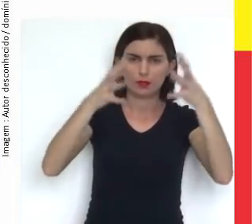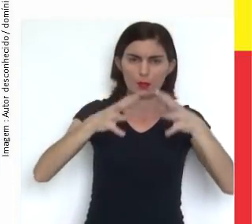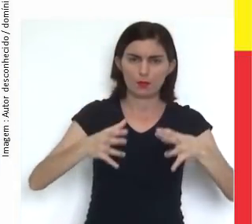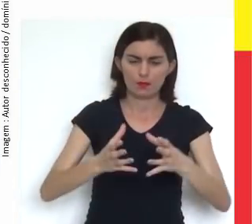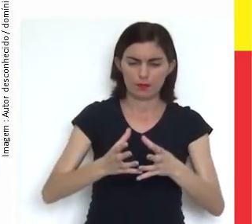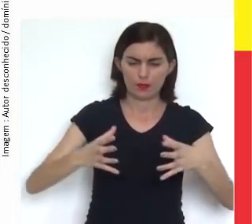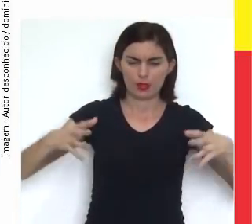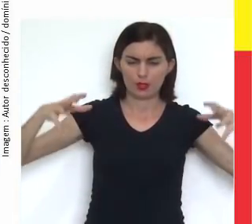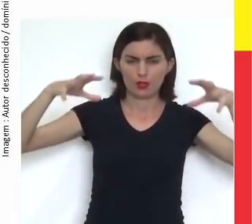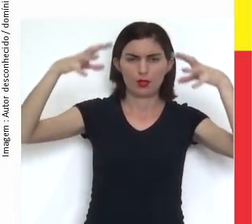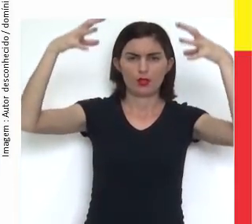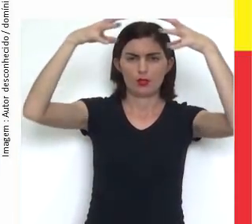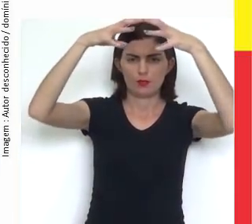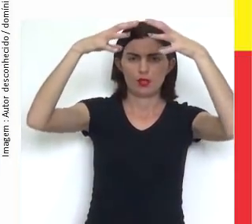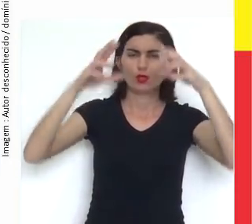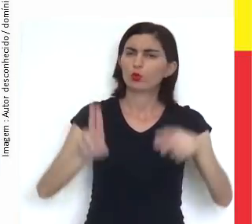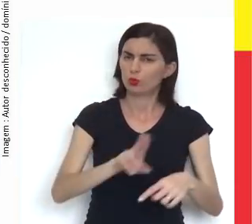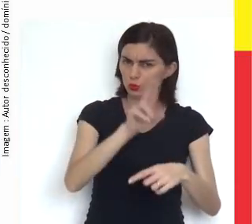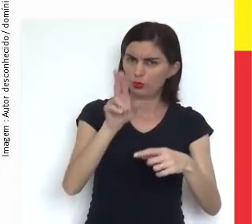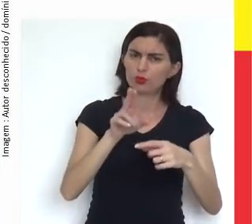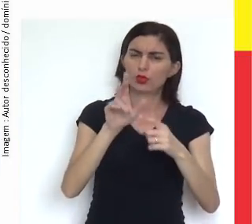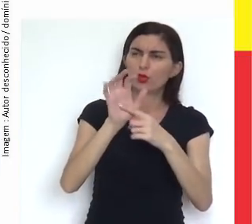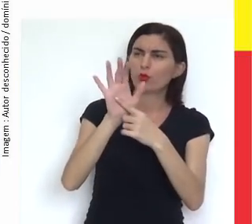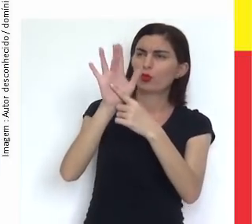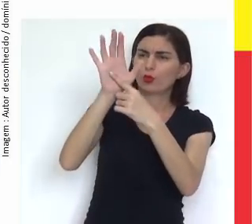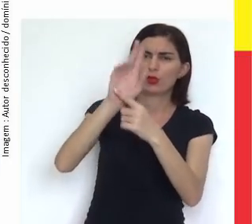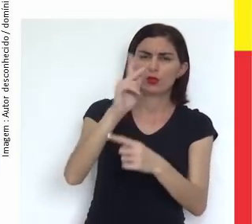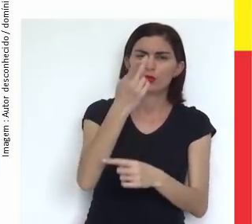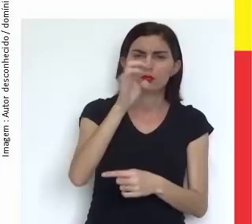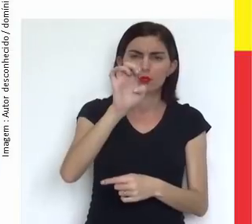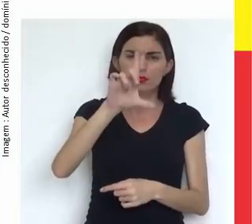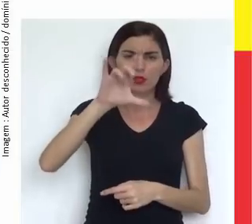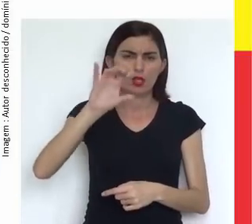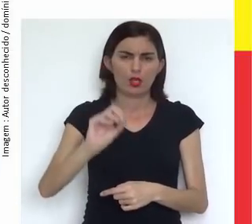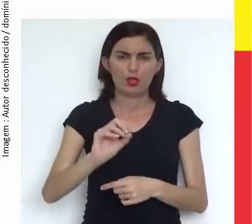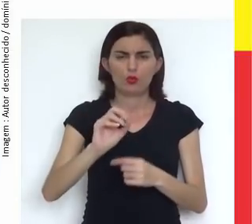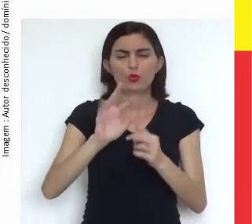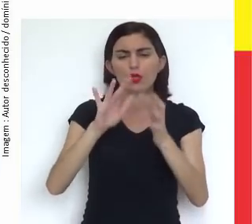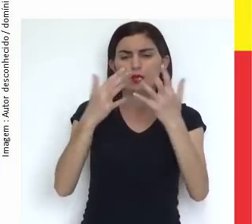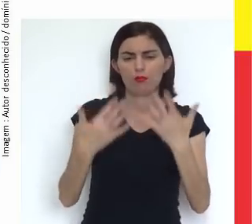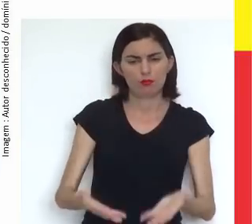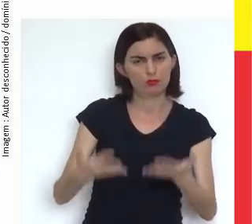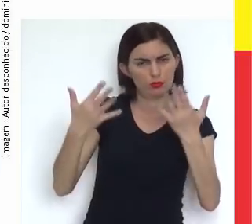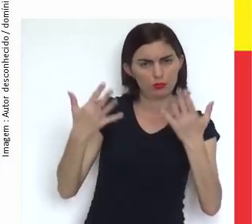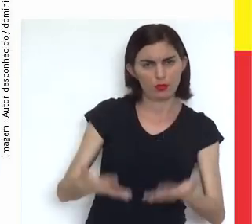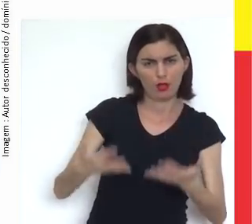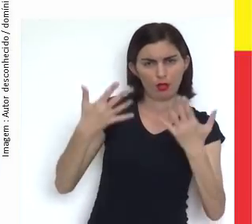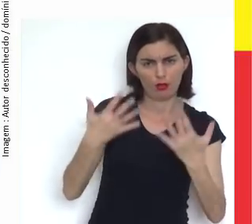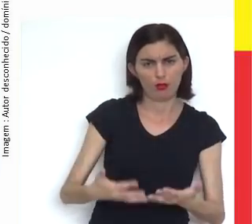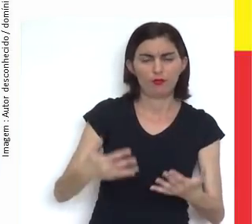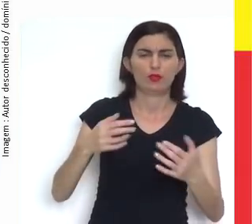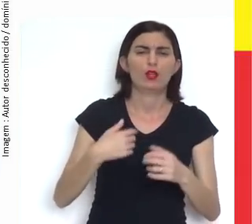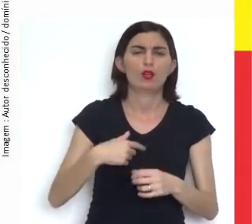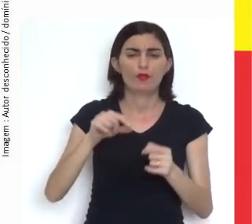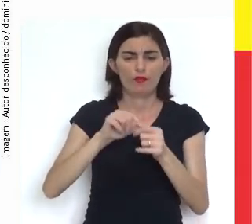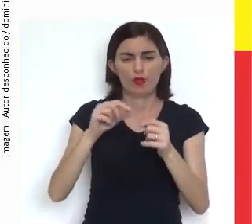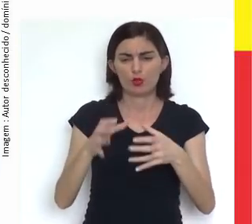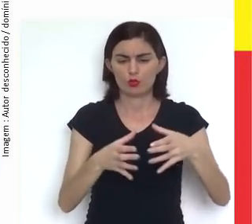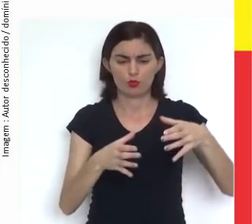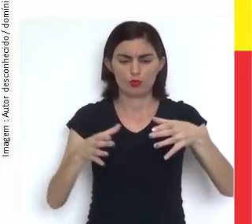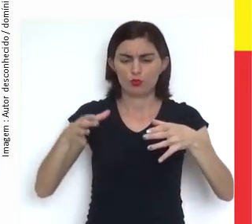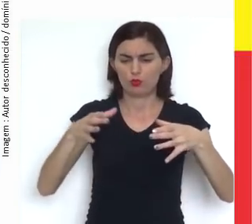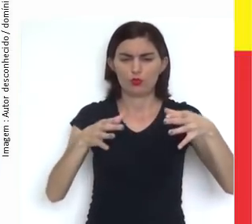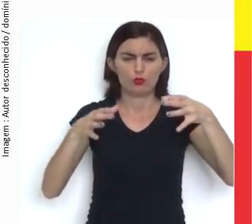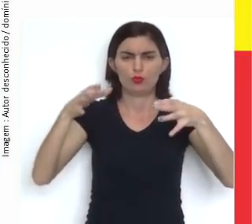balão é um transporte aéreo que utiliza o gás hélio, tá? Que é um gás mais leve do que o que está na atmosfera, e isso faz